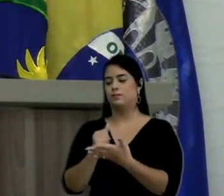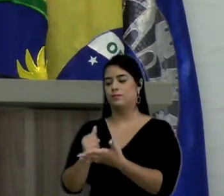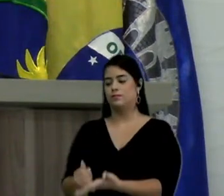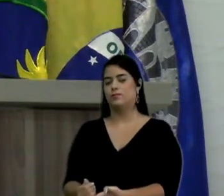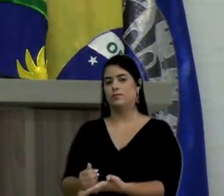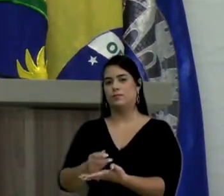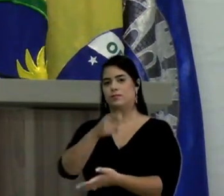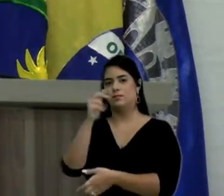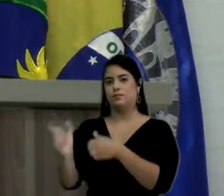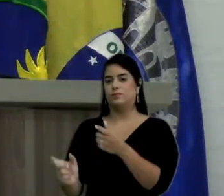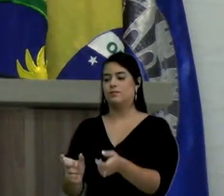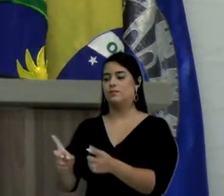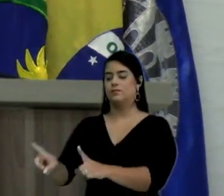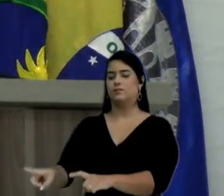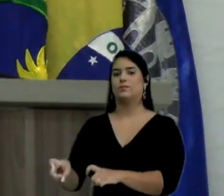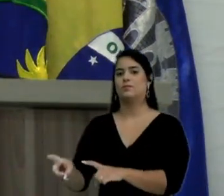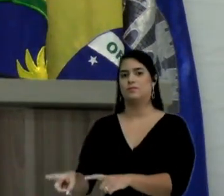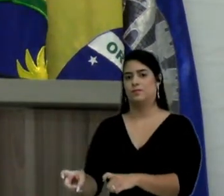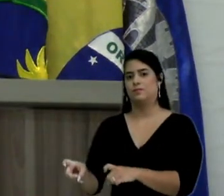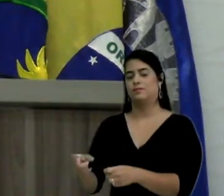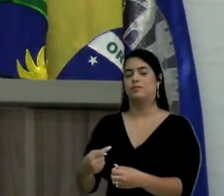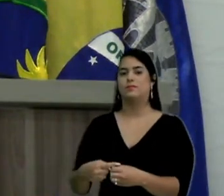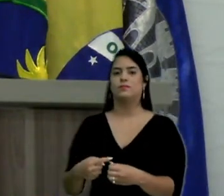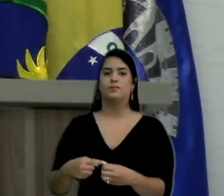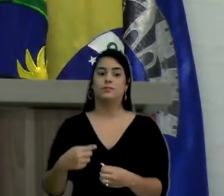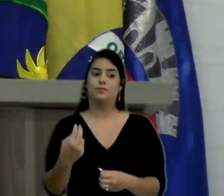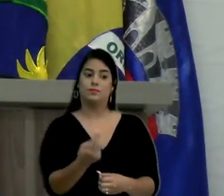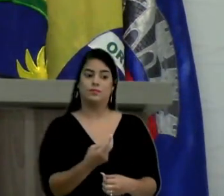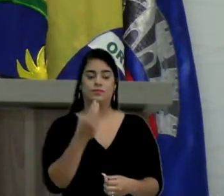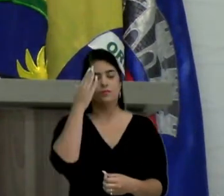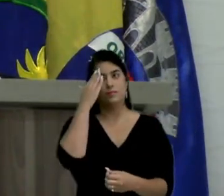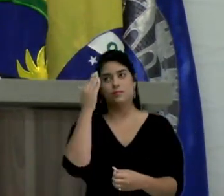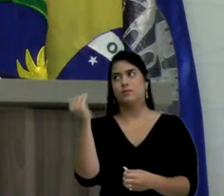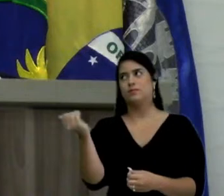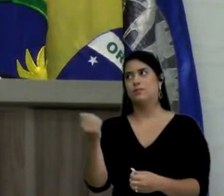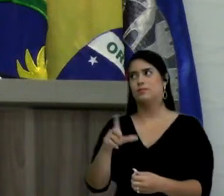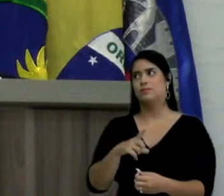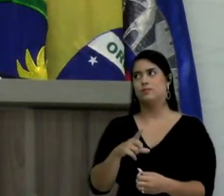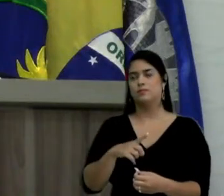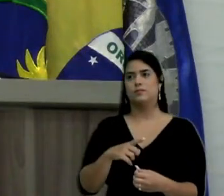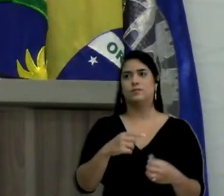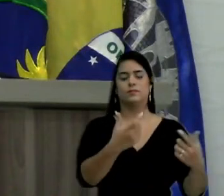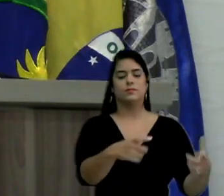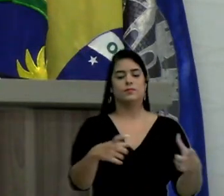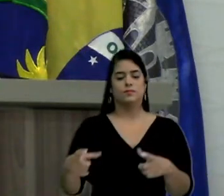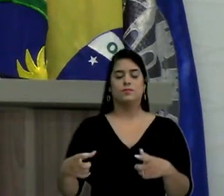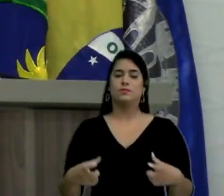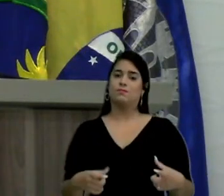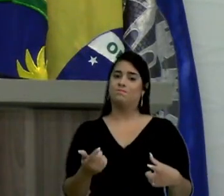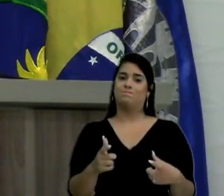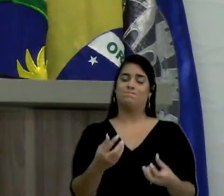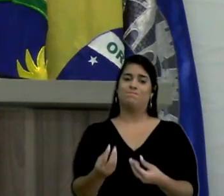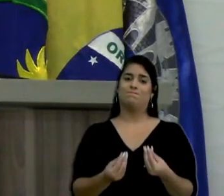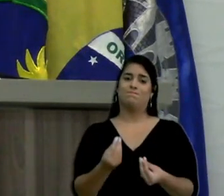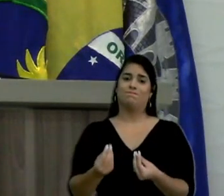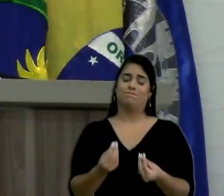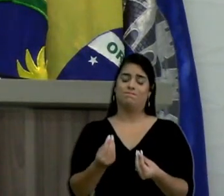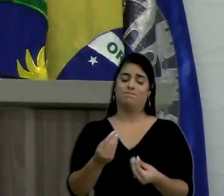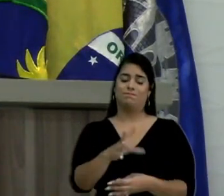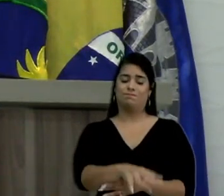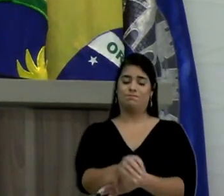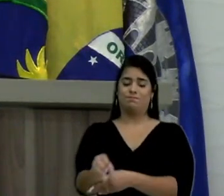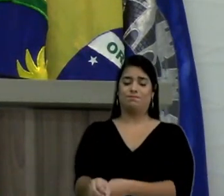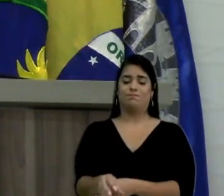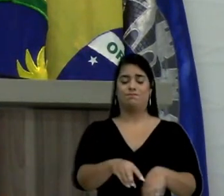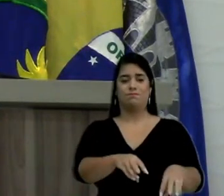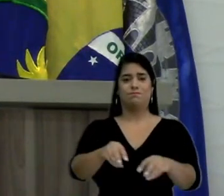agricultora do nosso município que a gente sabe que tem muitas áreas hoje que não dá nem para Ará porque tá seco Mas aquela